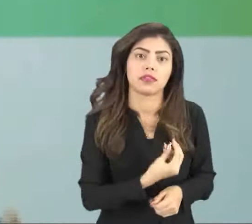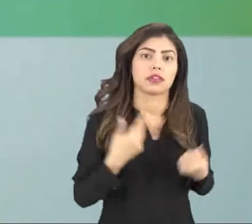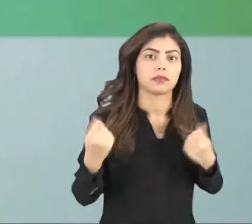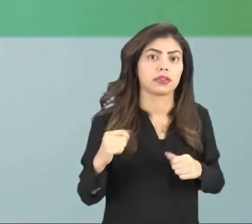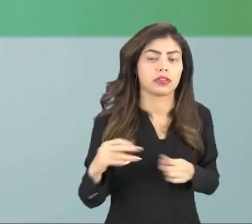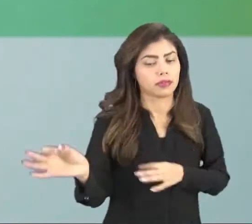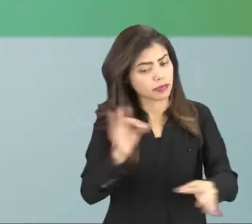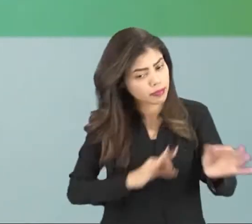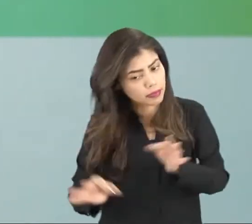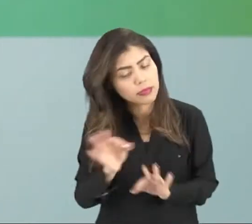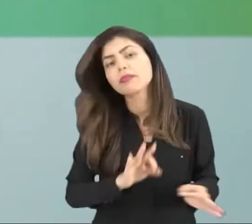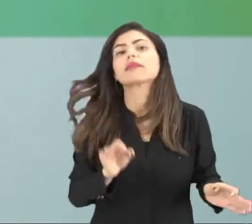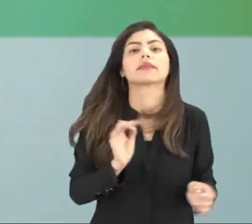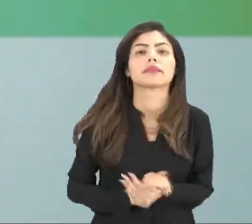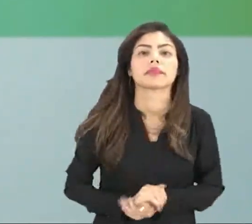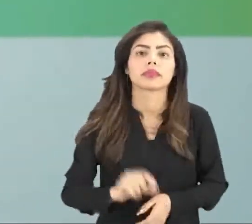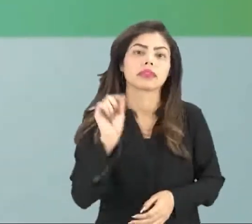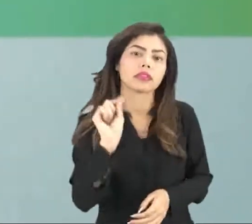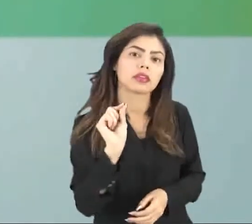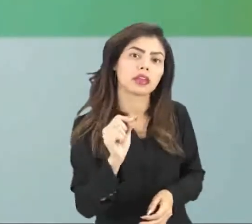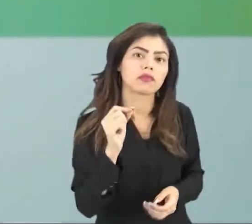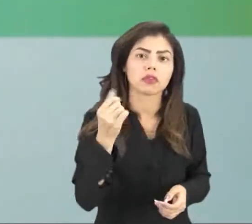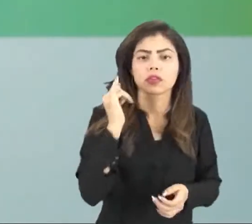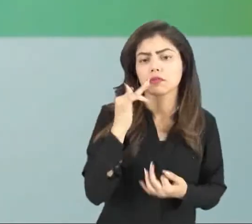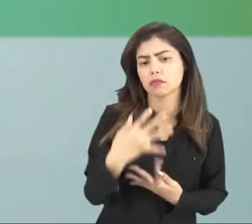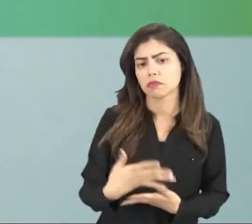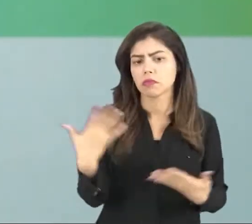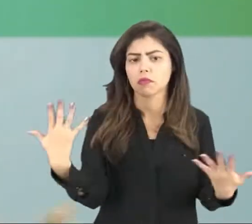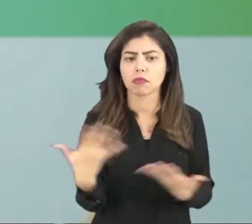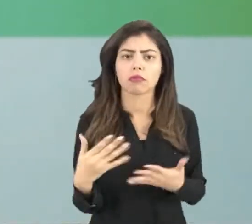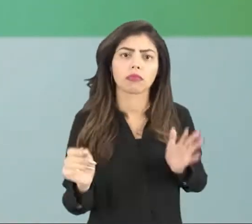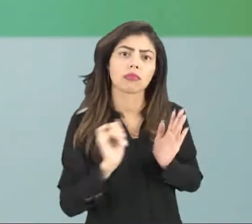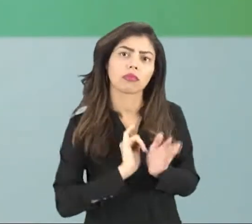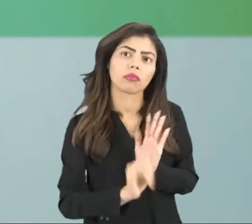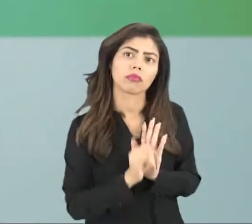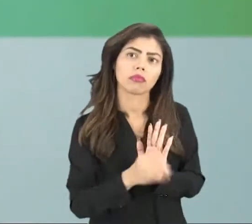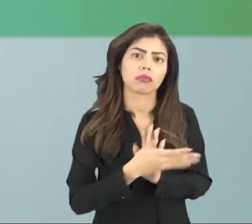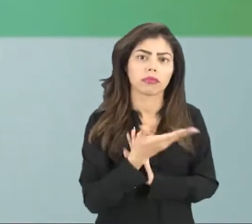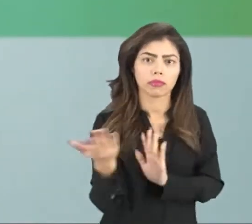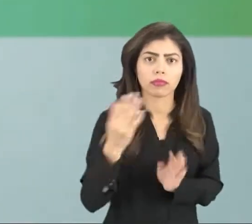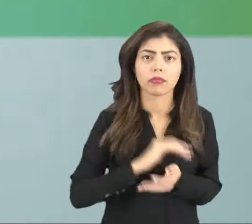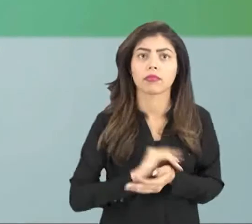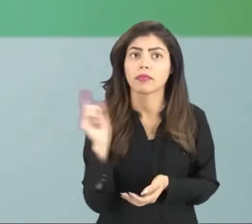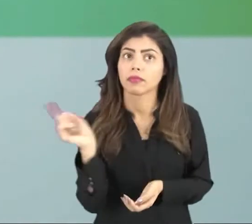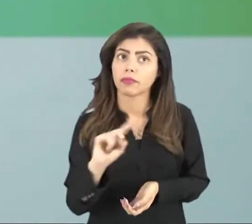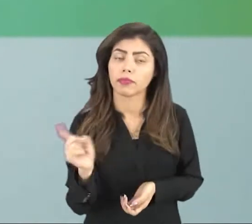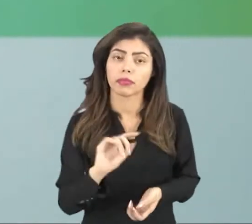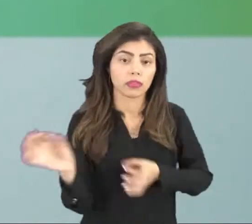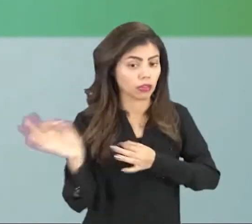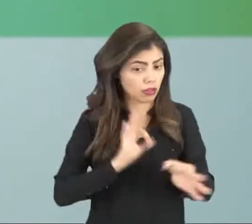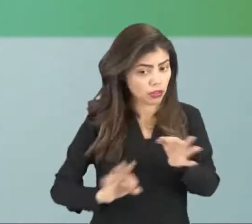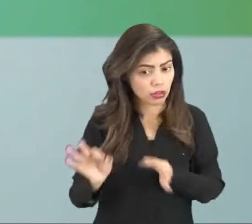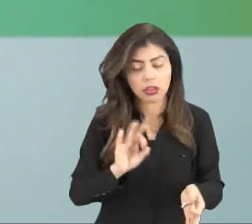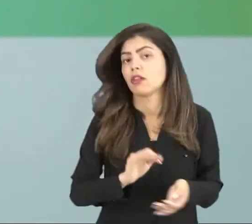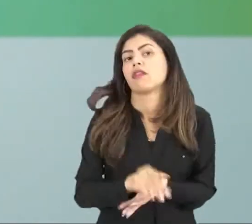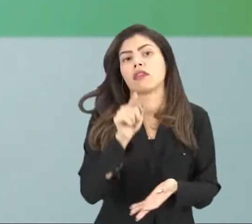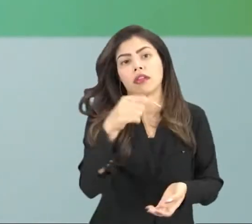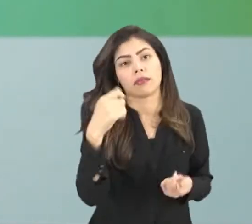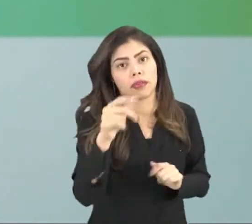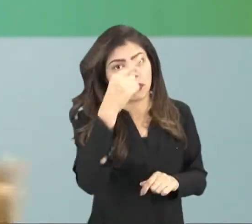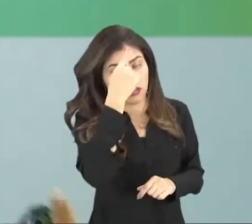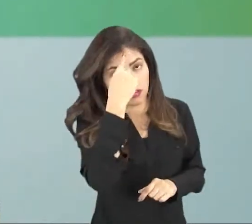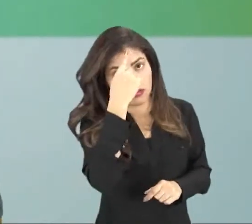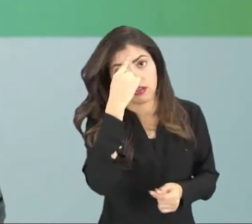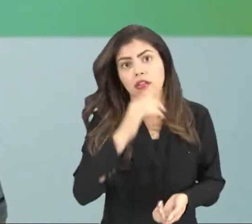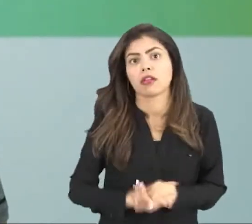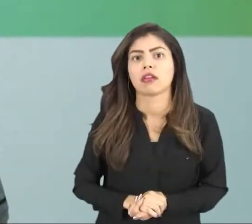de planejamento. Não é assim, ah, eu vou contar uma história para eu vou lá escrever de qualquer jeito. Não, vamos se planejar. Primeiro você tem que pensar